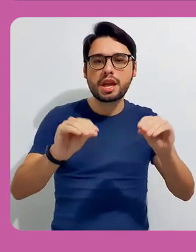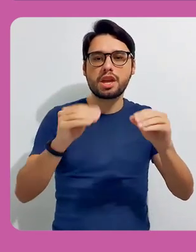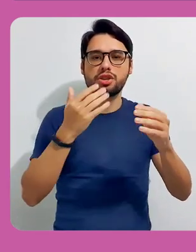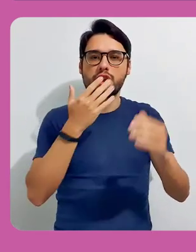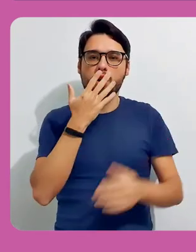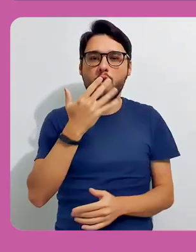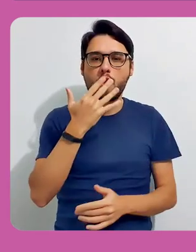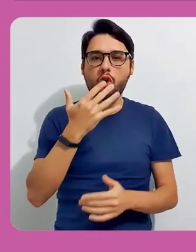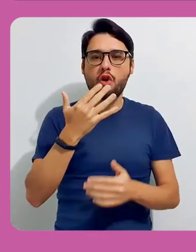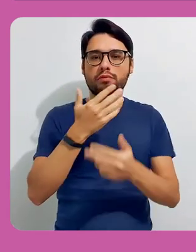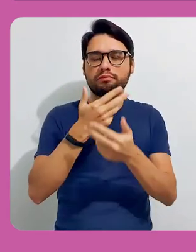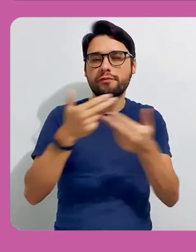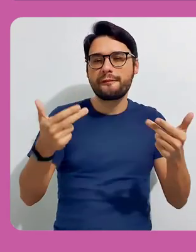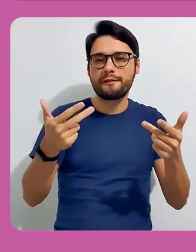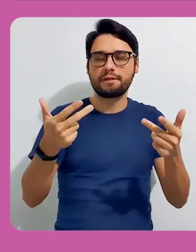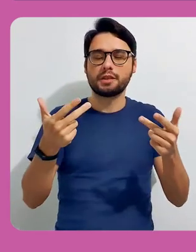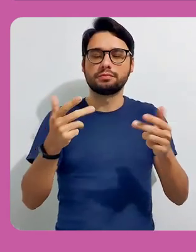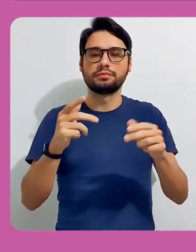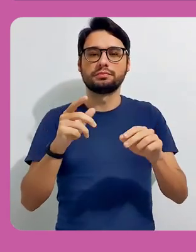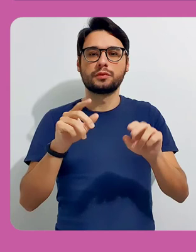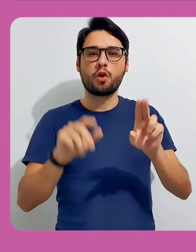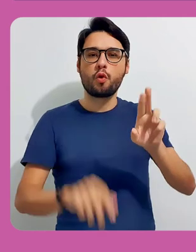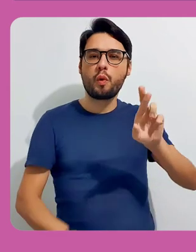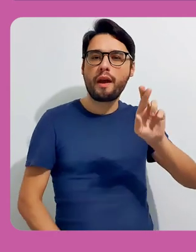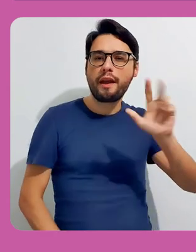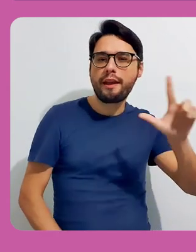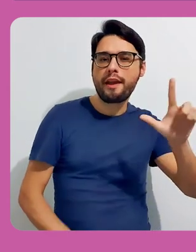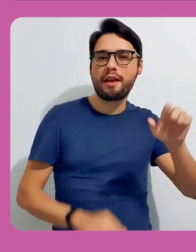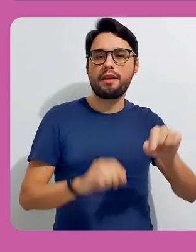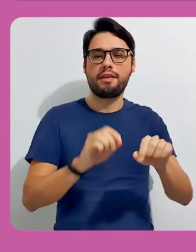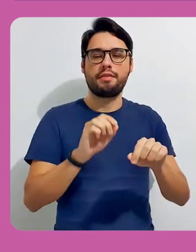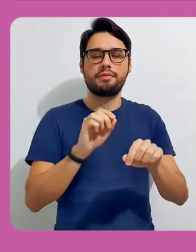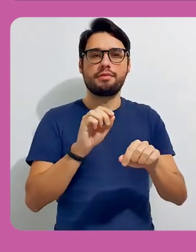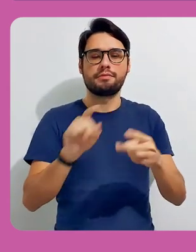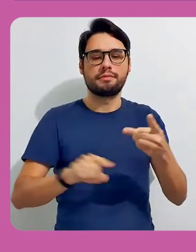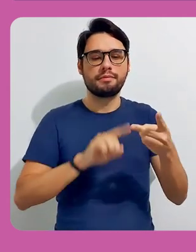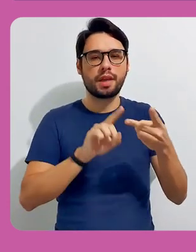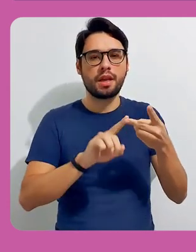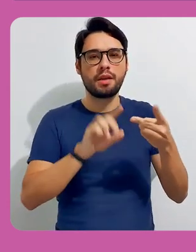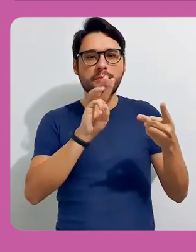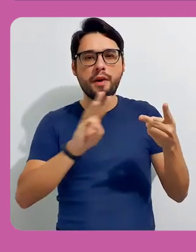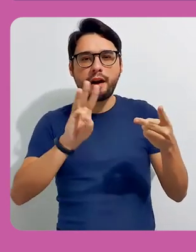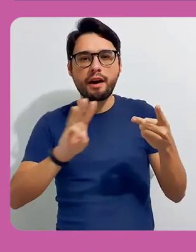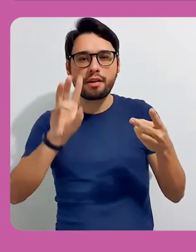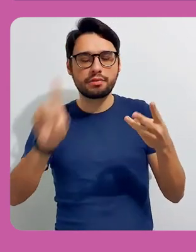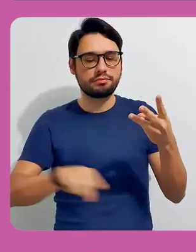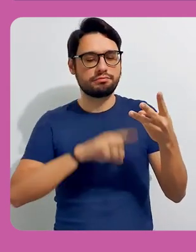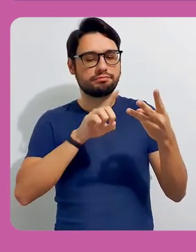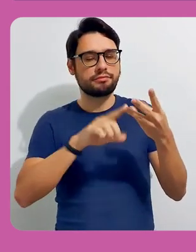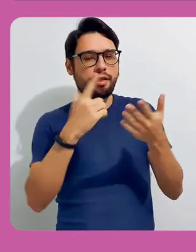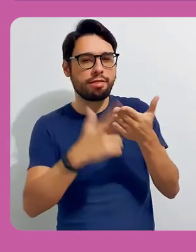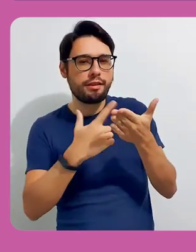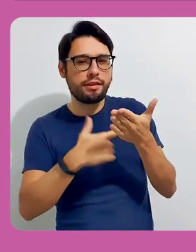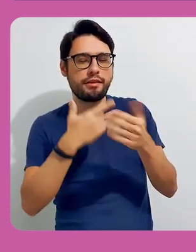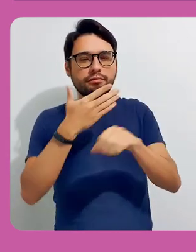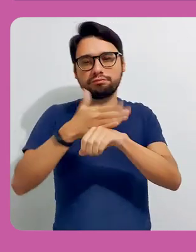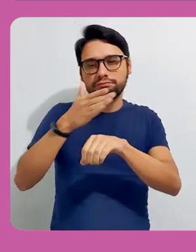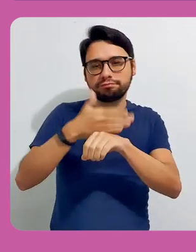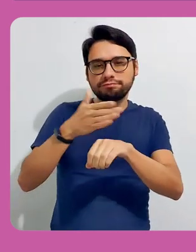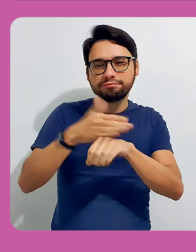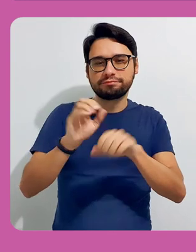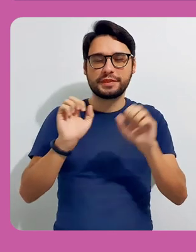coloque cores coloque url páginas livros e